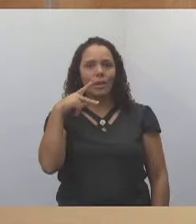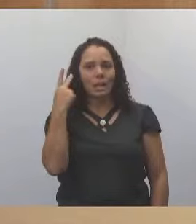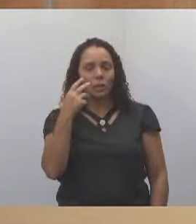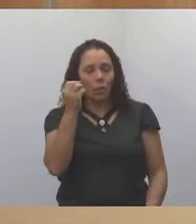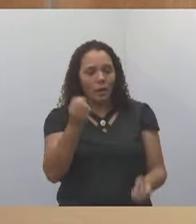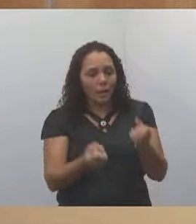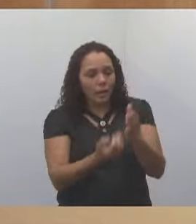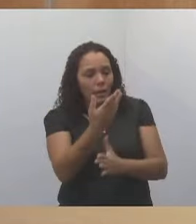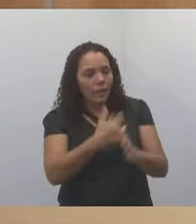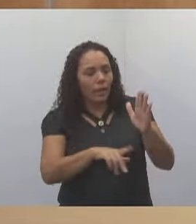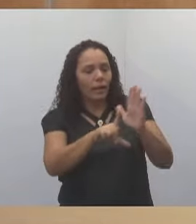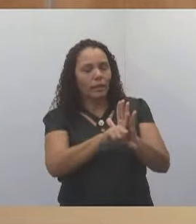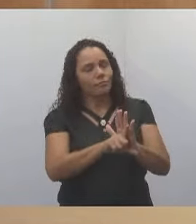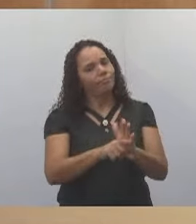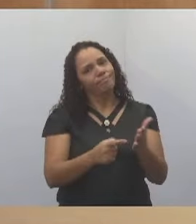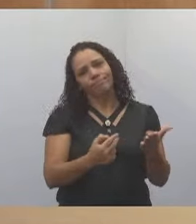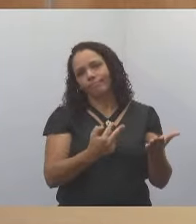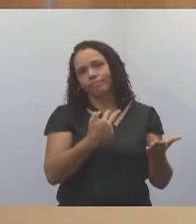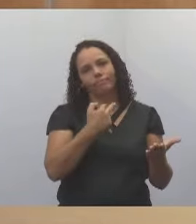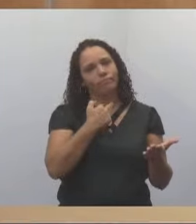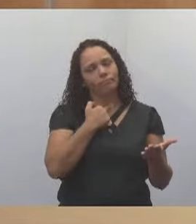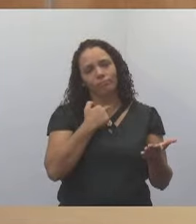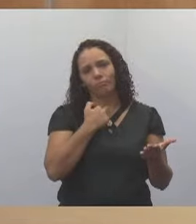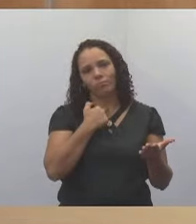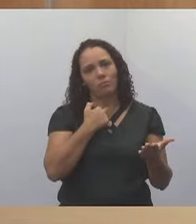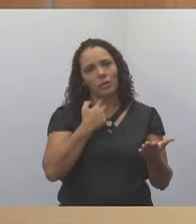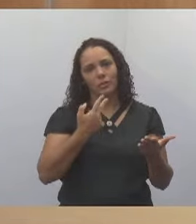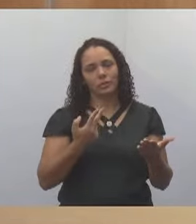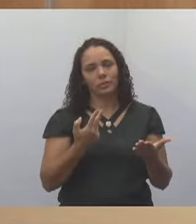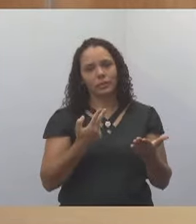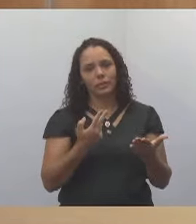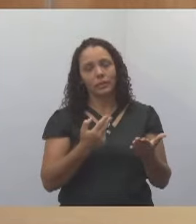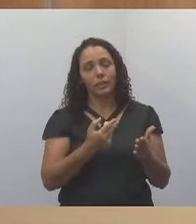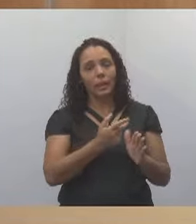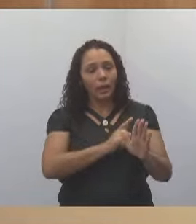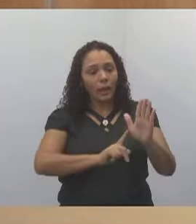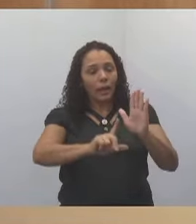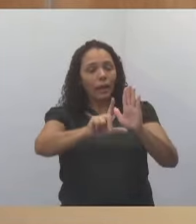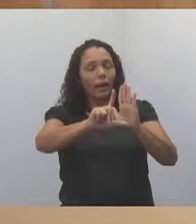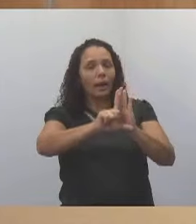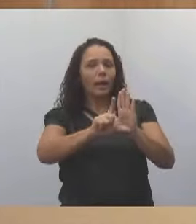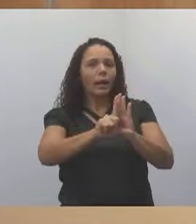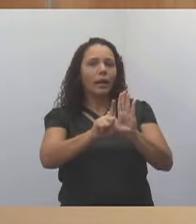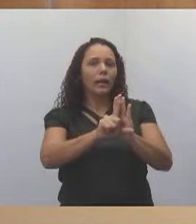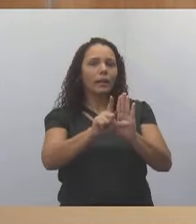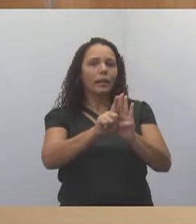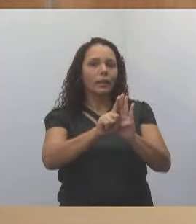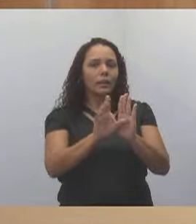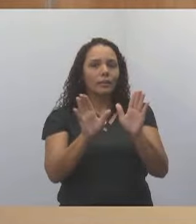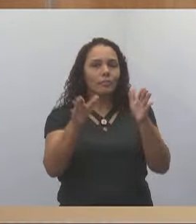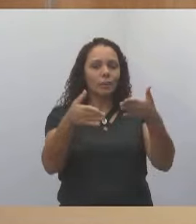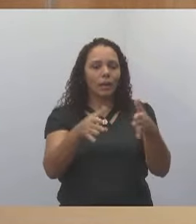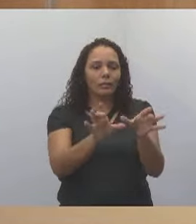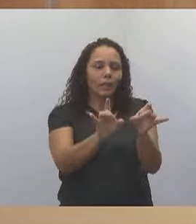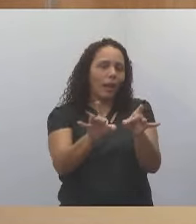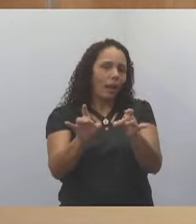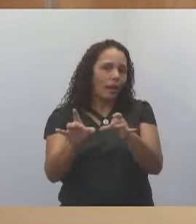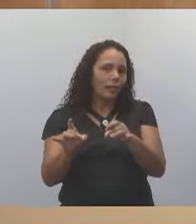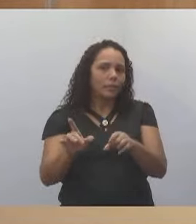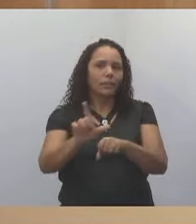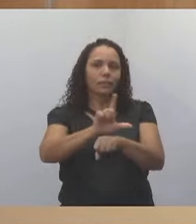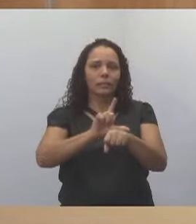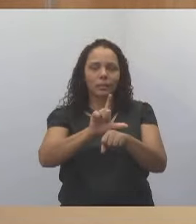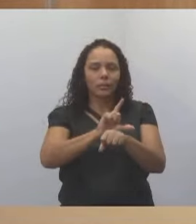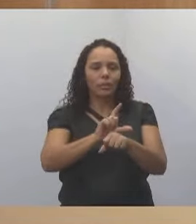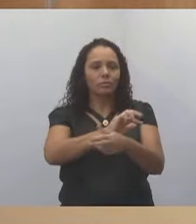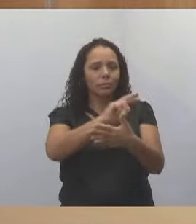fazer leis que são relacionadas ao comércio, à venda. Essas leis são